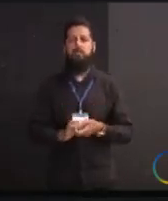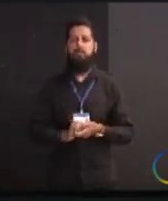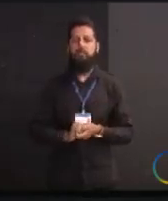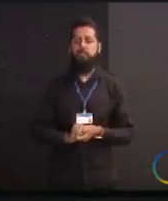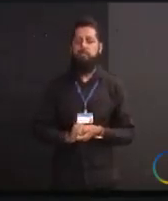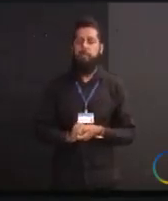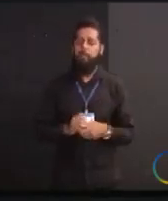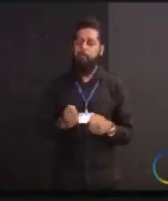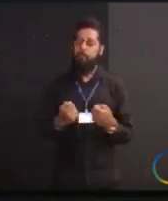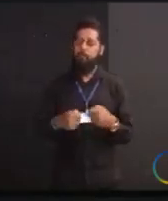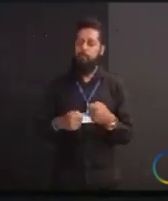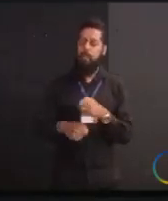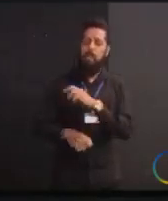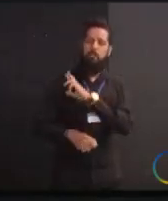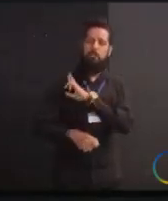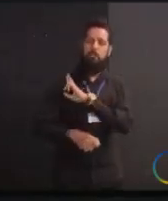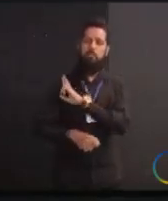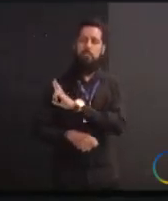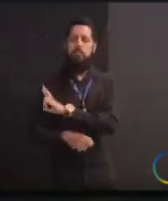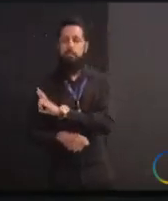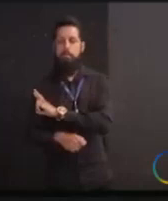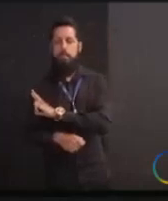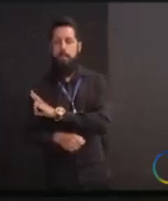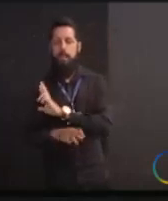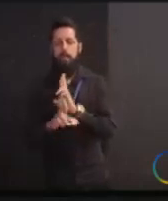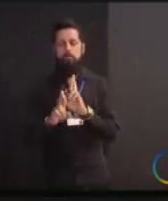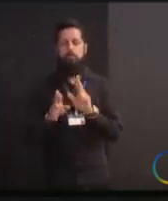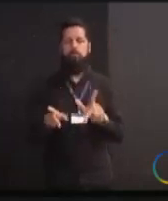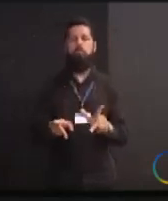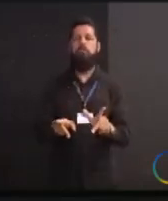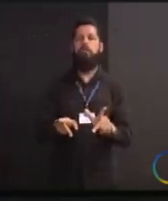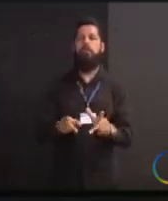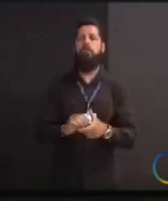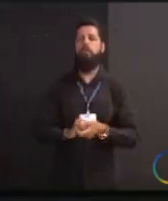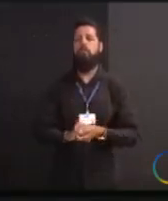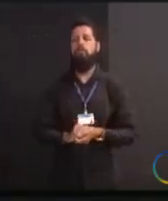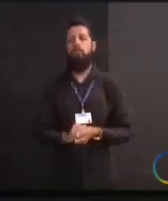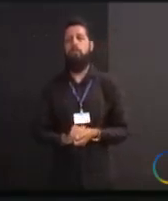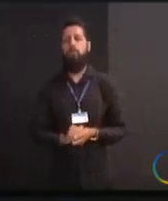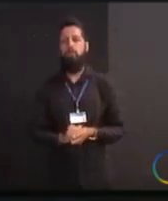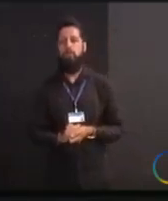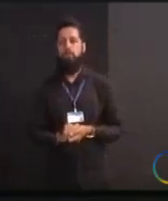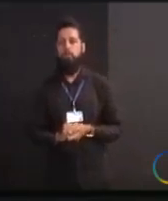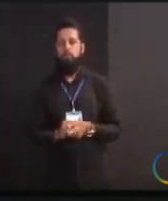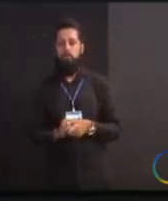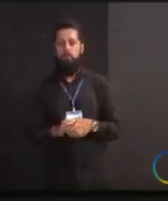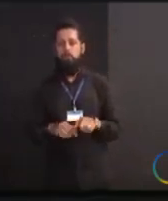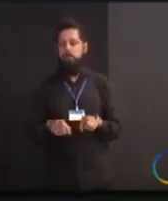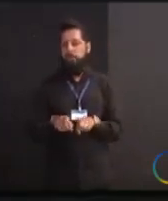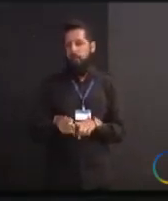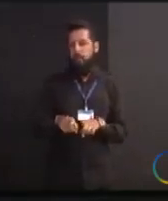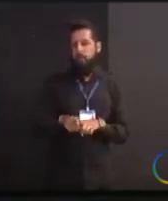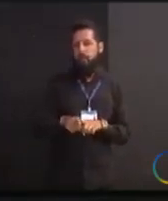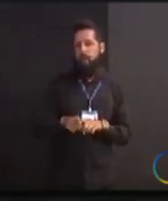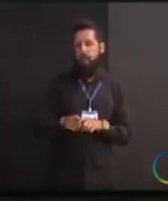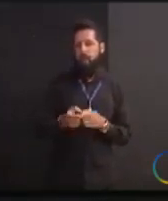Respeitar as diferenças. Aliás, quando duas cores se encontram, podem